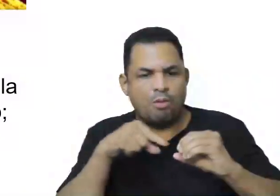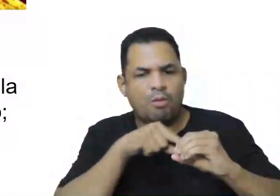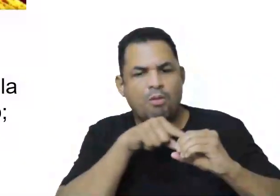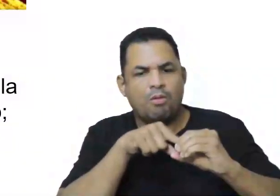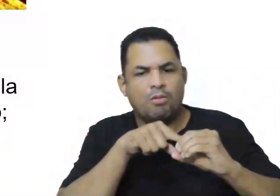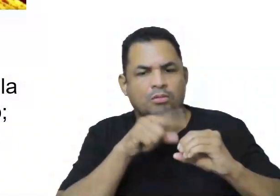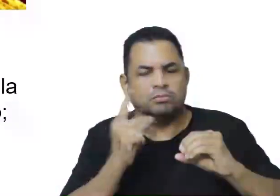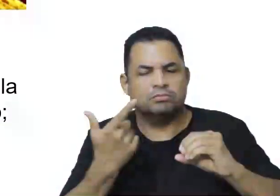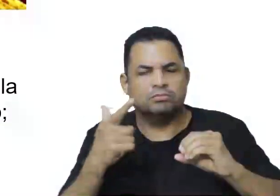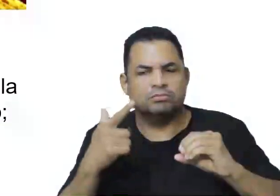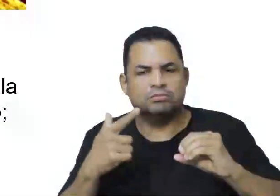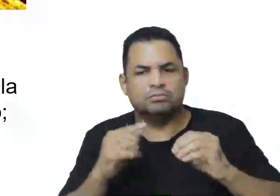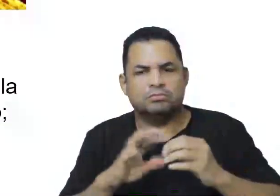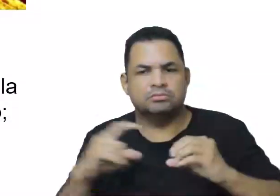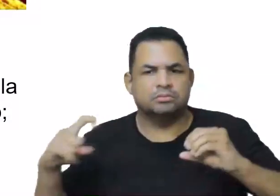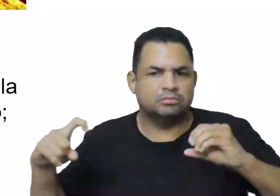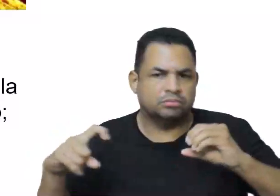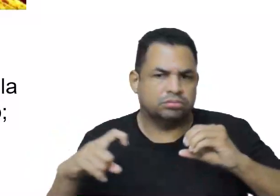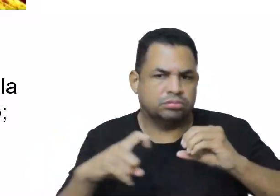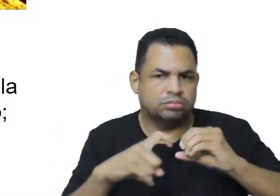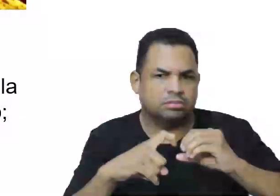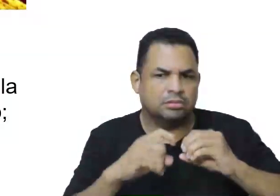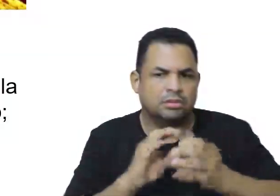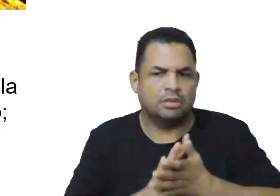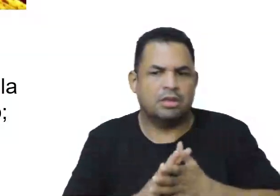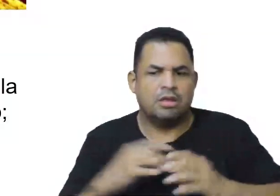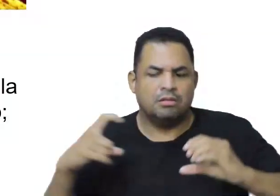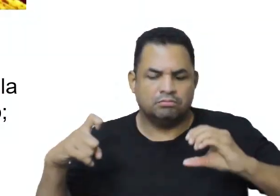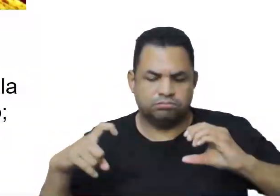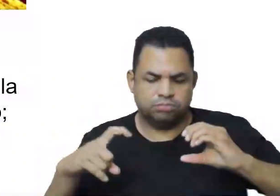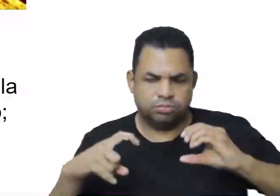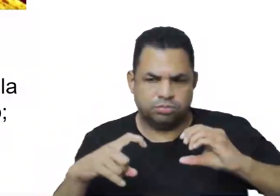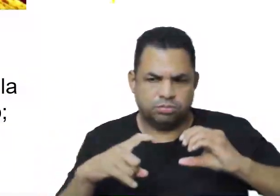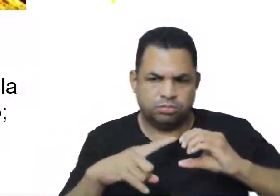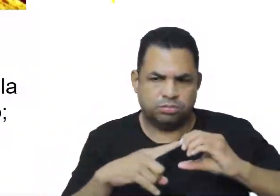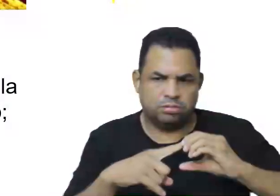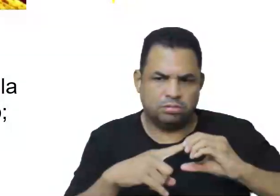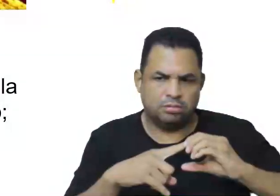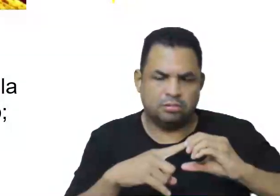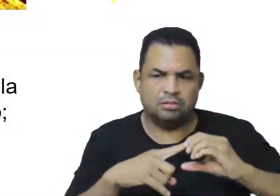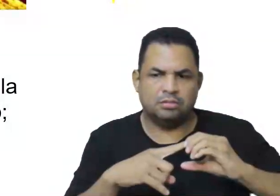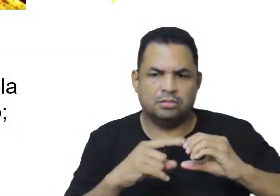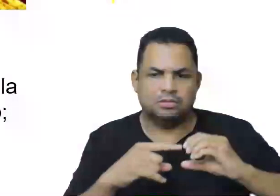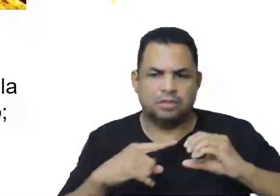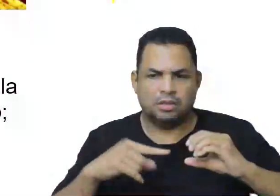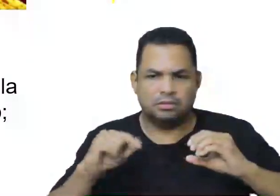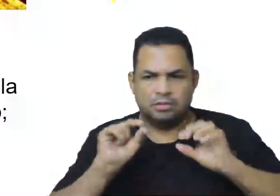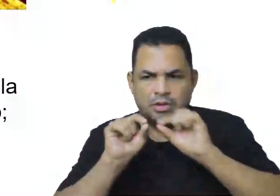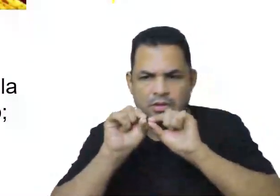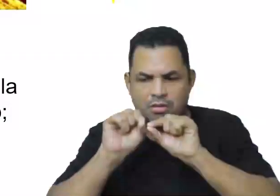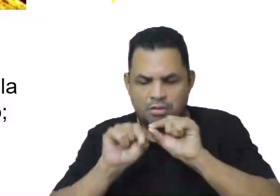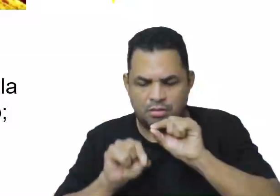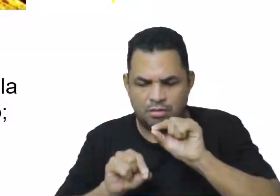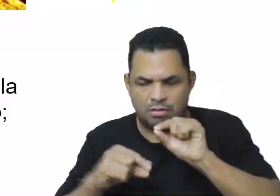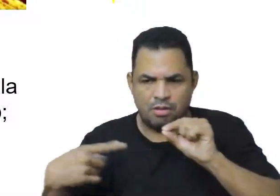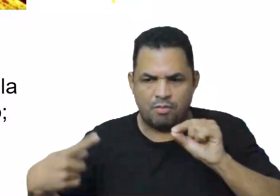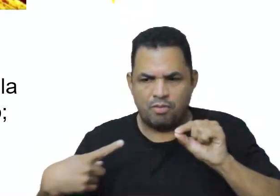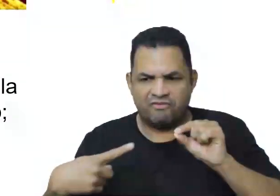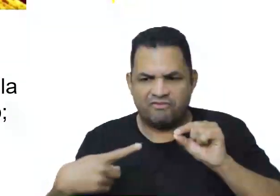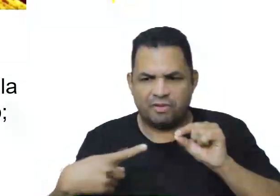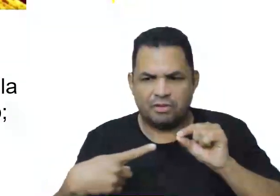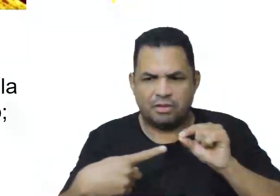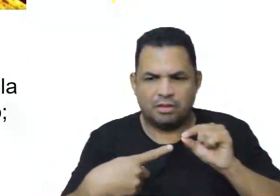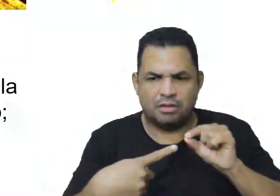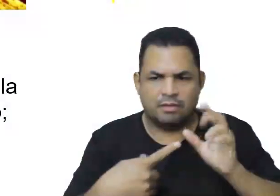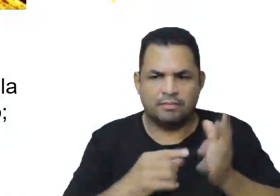como tem, por exemplo, o espermatozoide. O espermatozoide, ele tem ali, né, a cauda que faz ele se locomover. Já